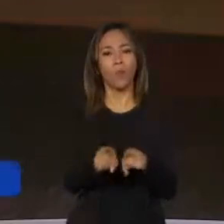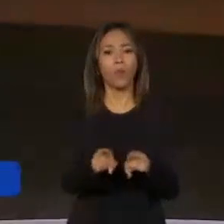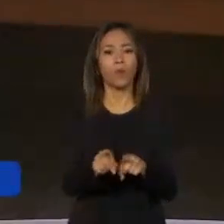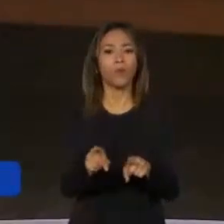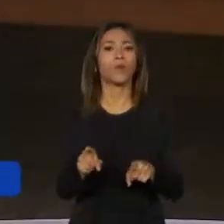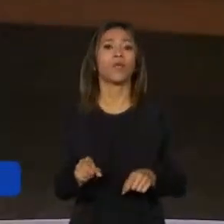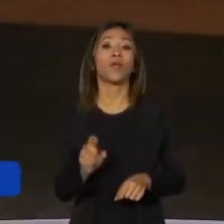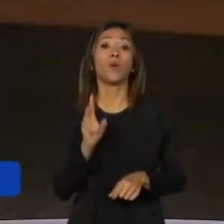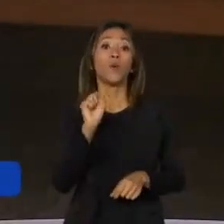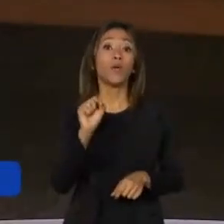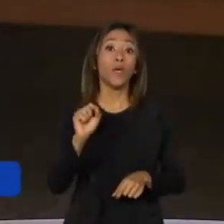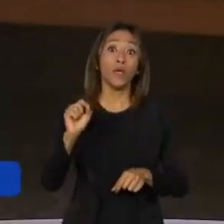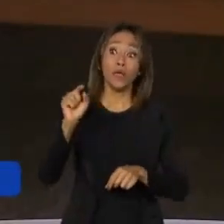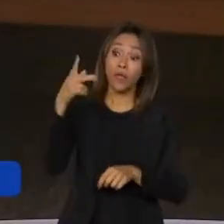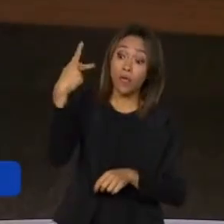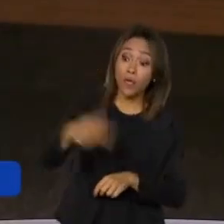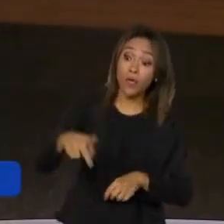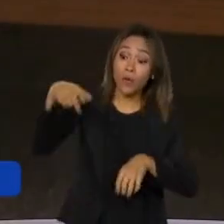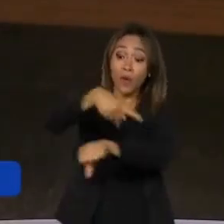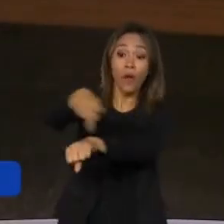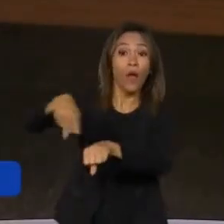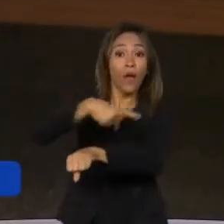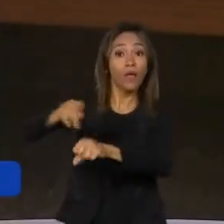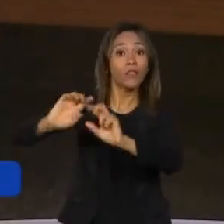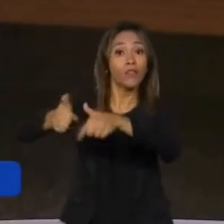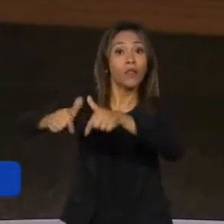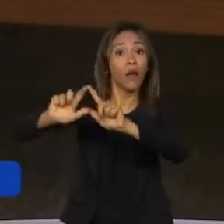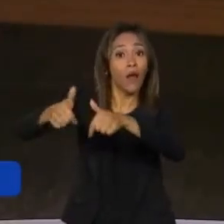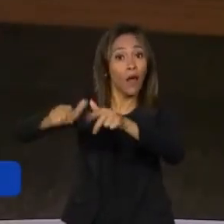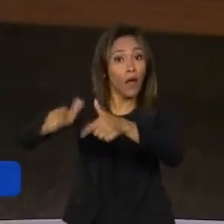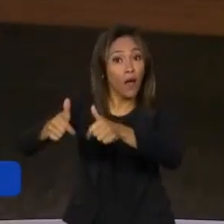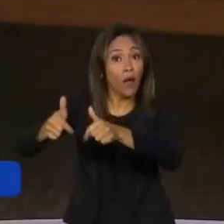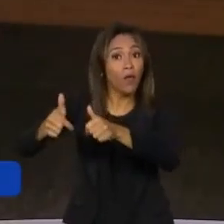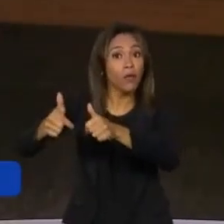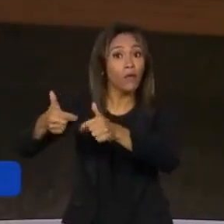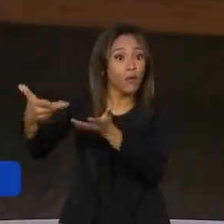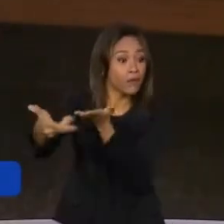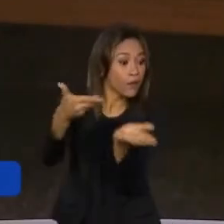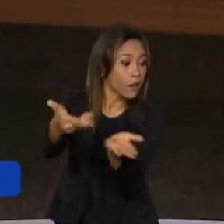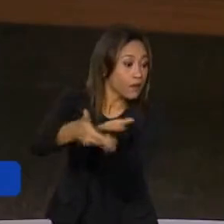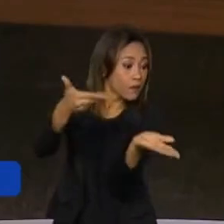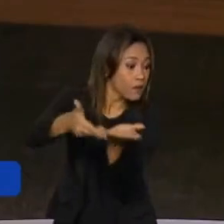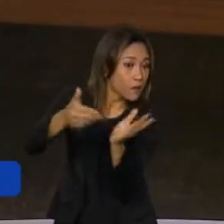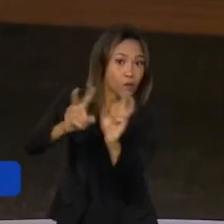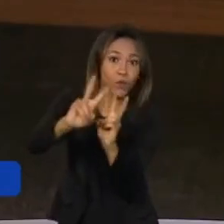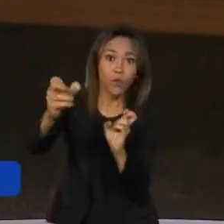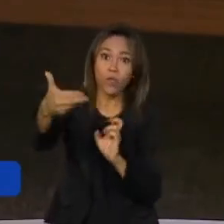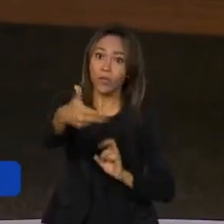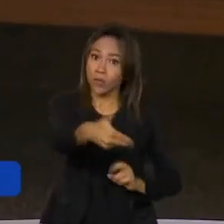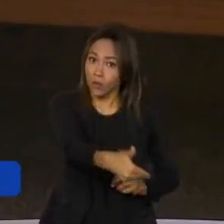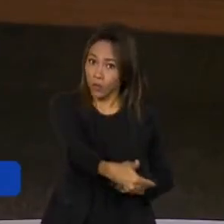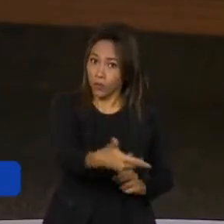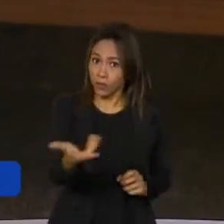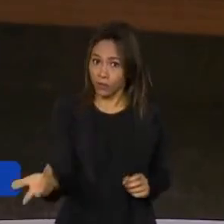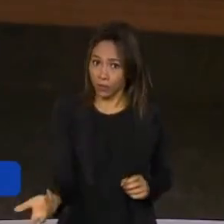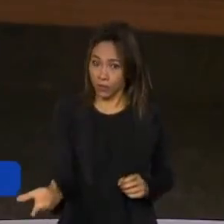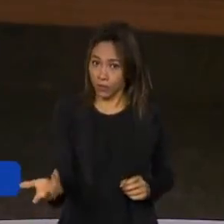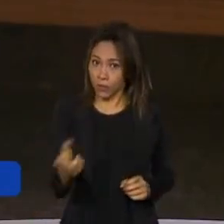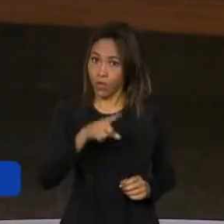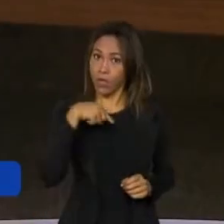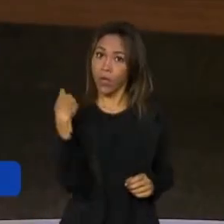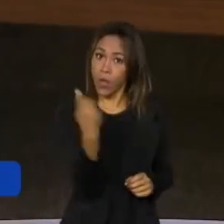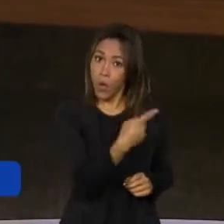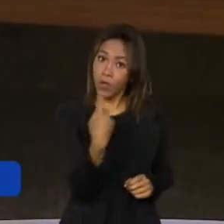o Estado de Israel vem lidando com essa questão eh mais do que lidando nós estamos